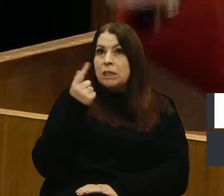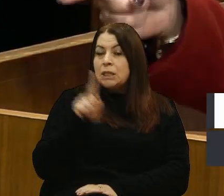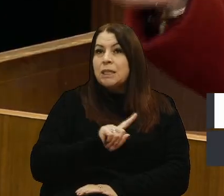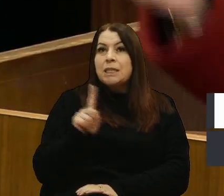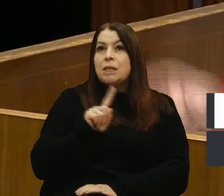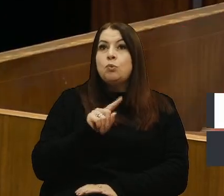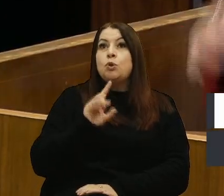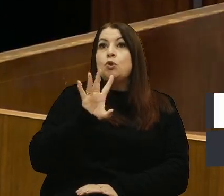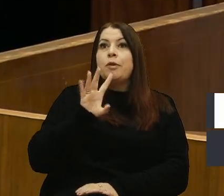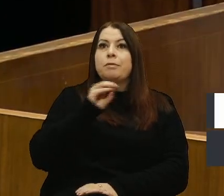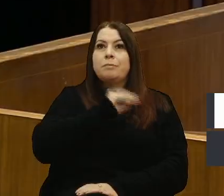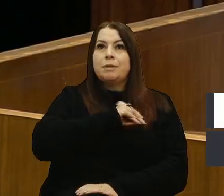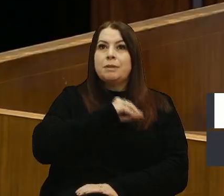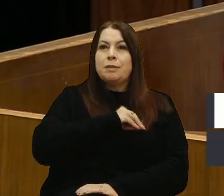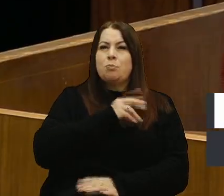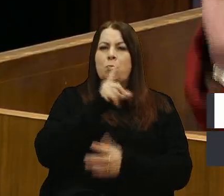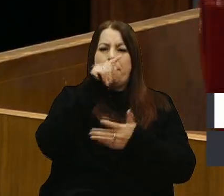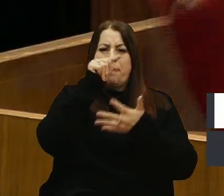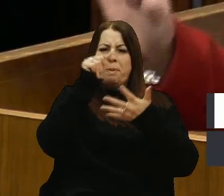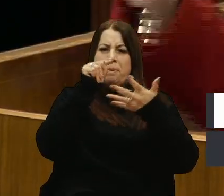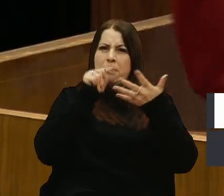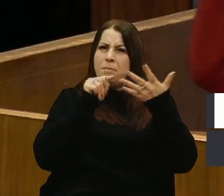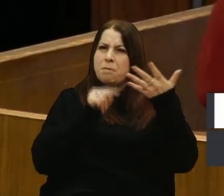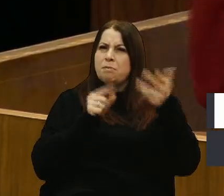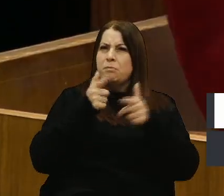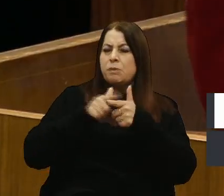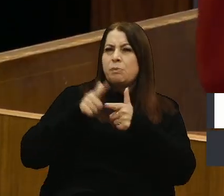não receber, uma série de outros